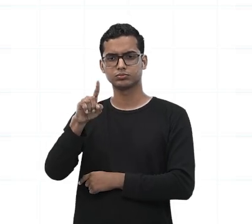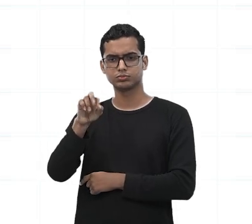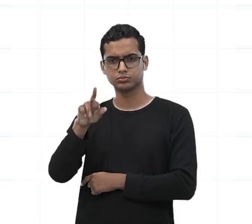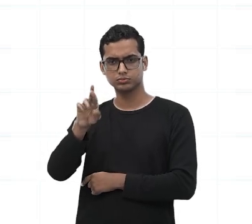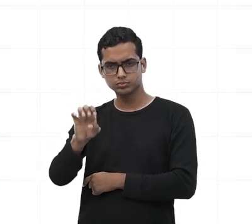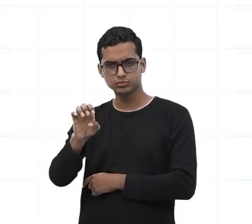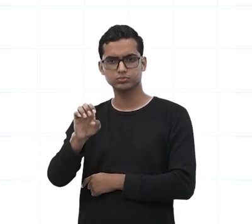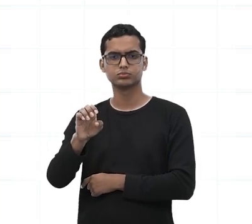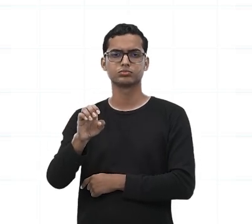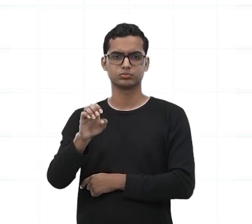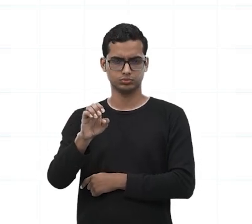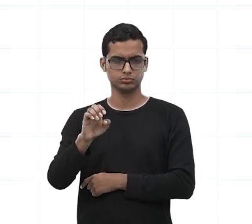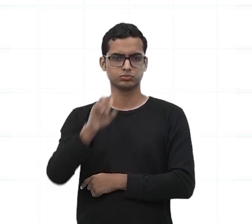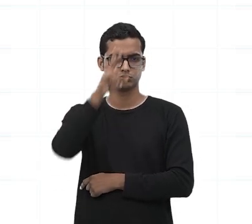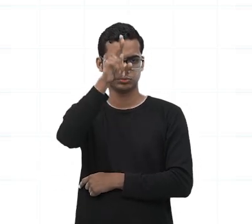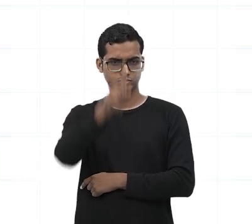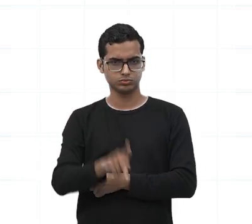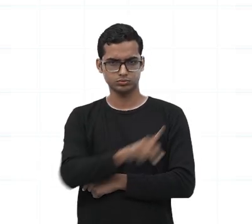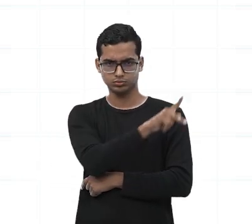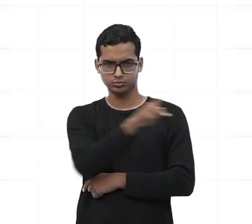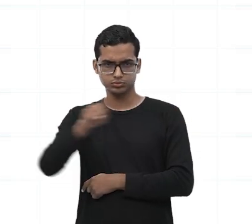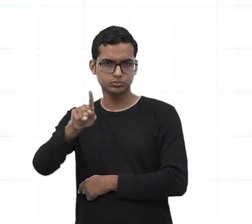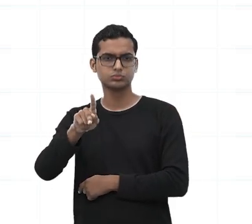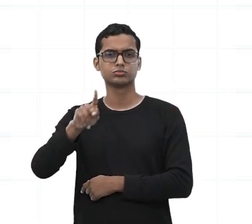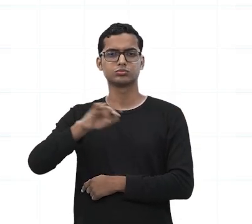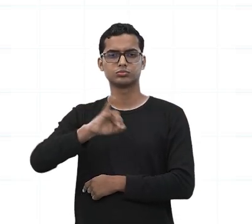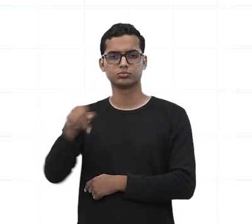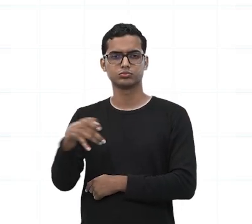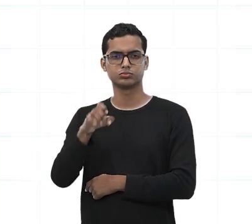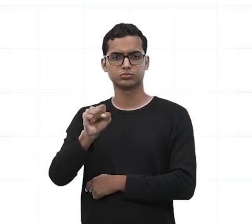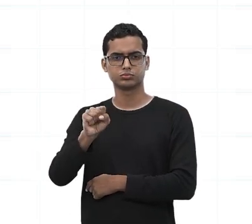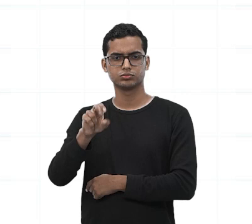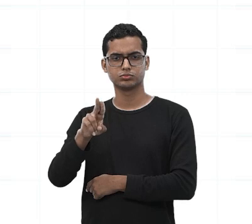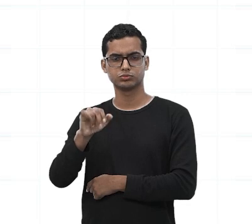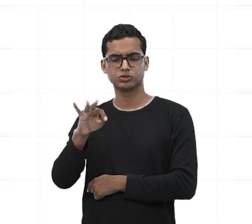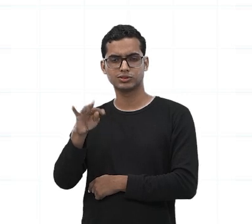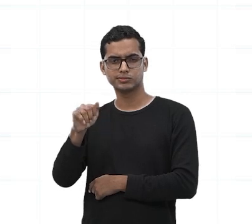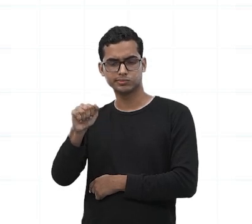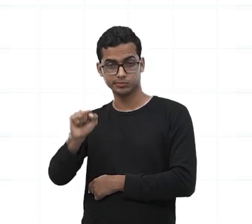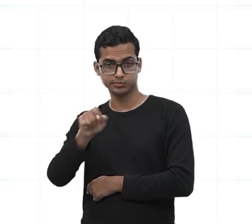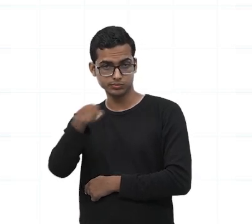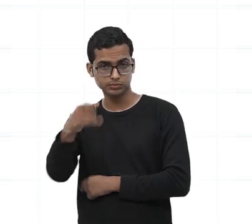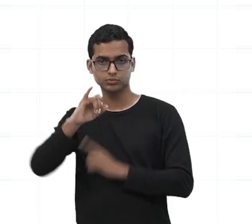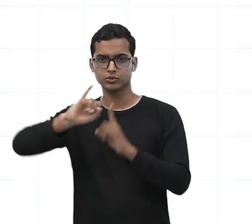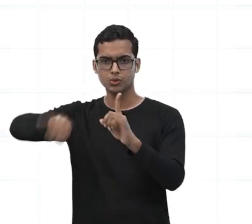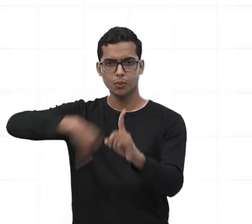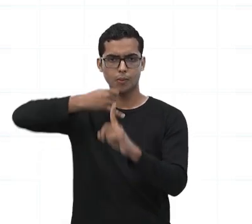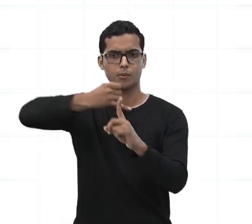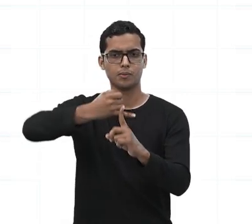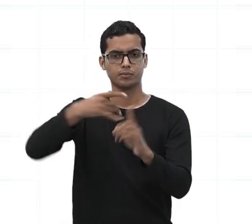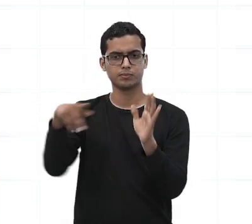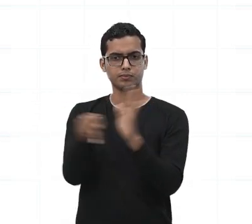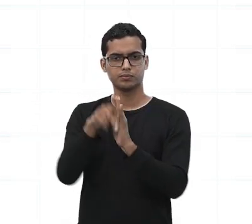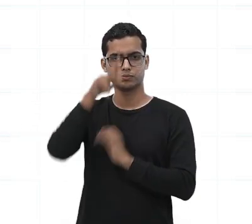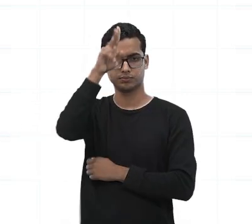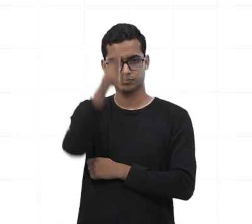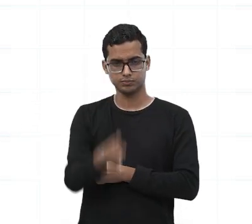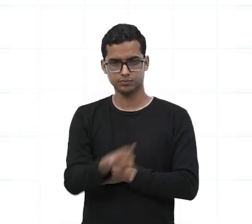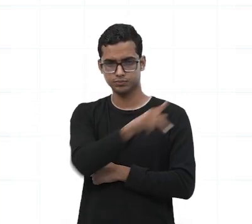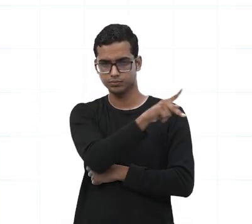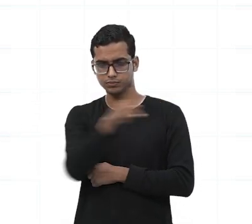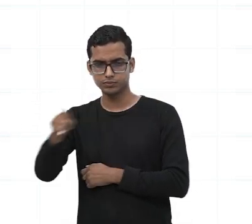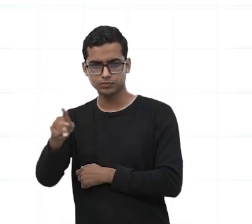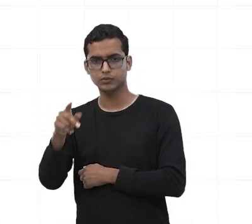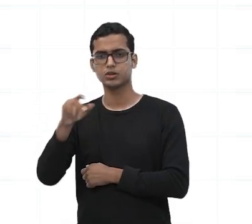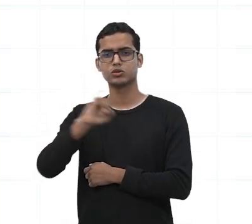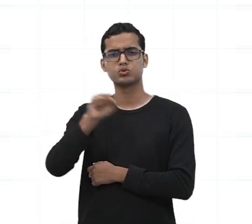organizadas pelos padres jesuítas. O padre José de Anchieta,